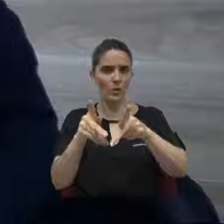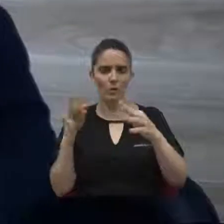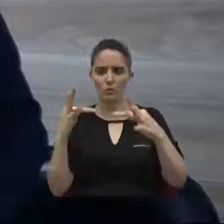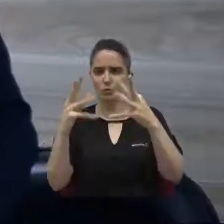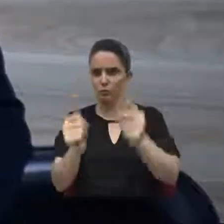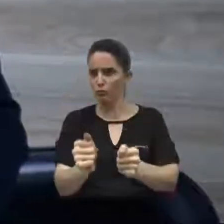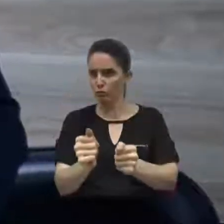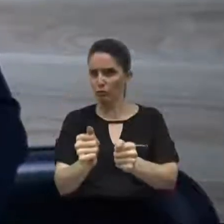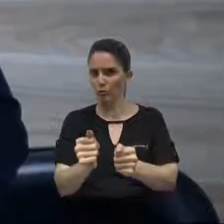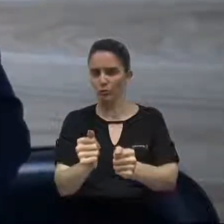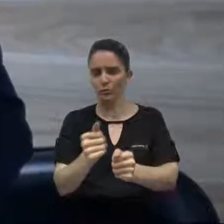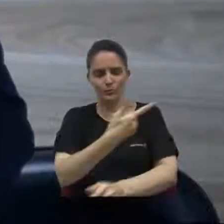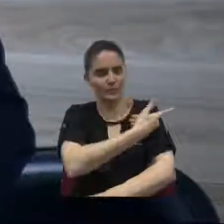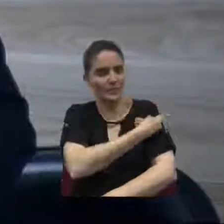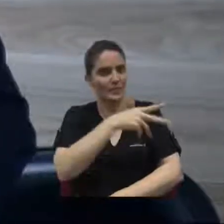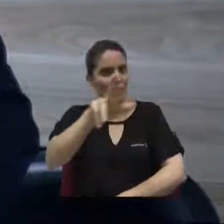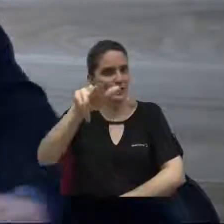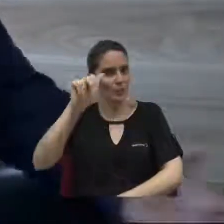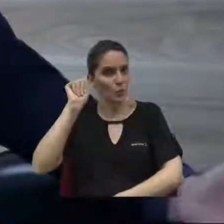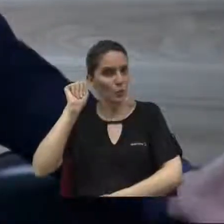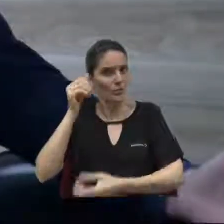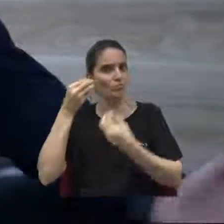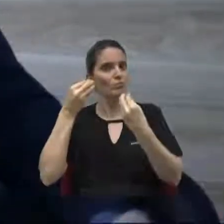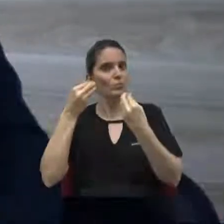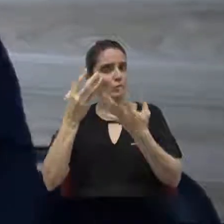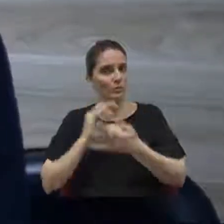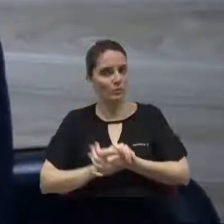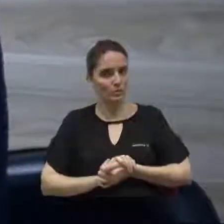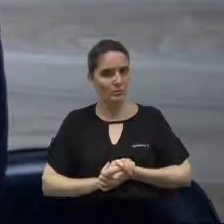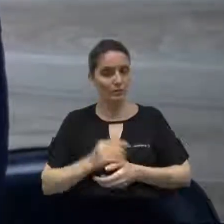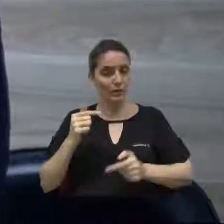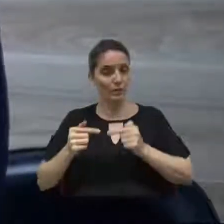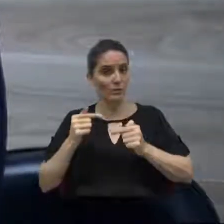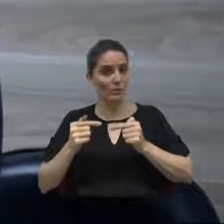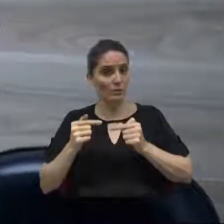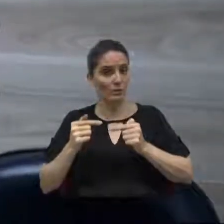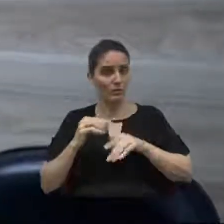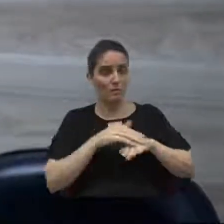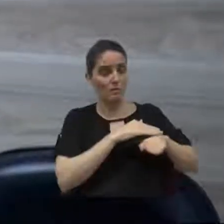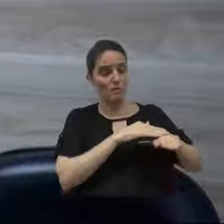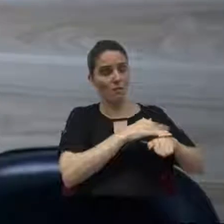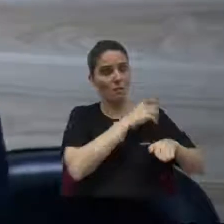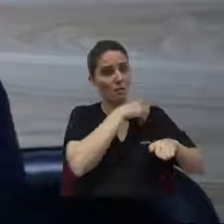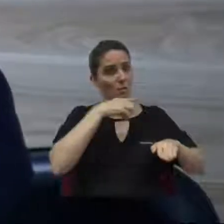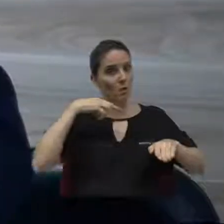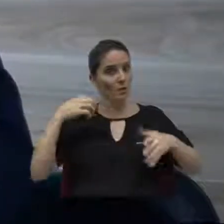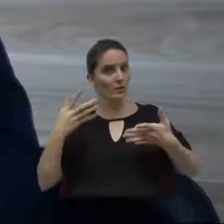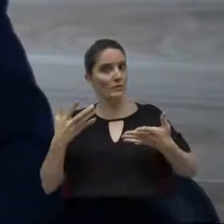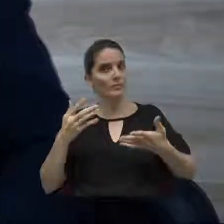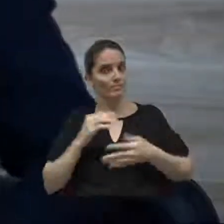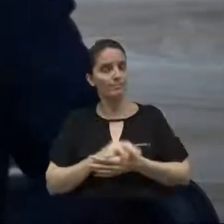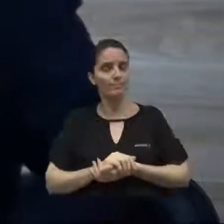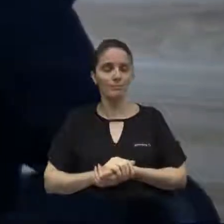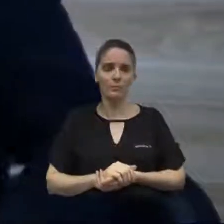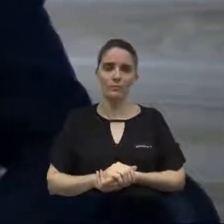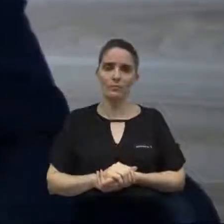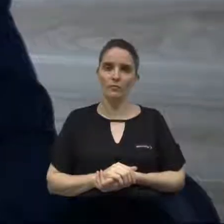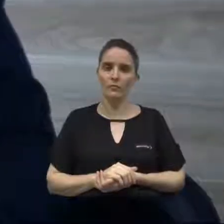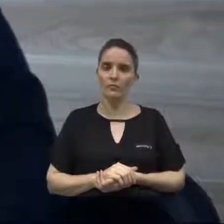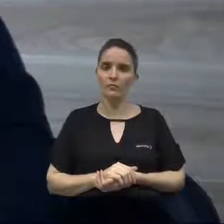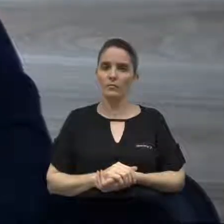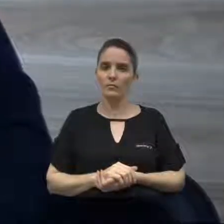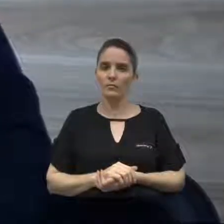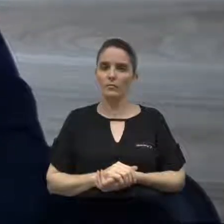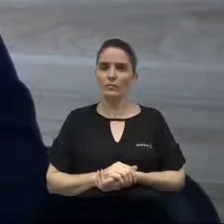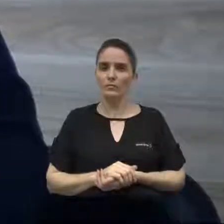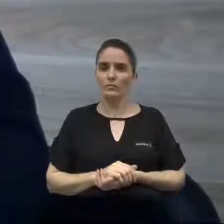sem vacina? E era o que eu estava discutindo com a doutora Mayra aqui. Então, eu acredito que o avanço, olha, a gente